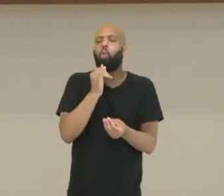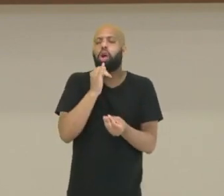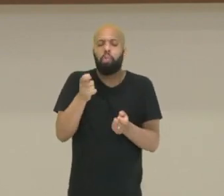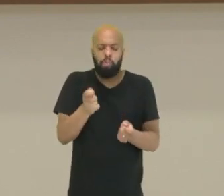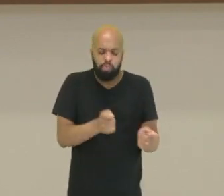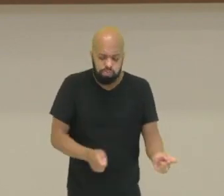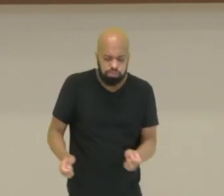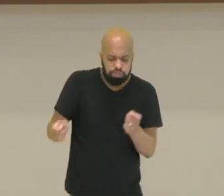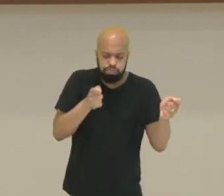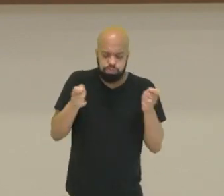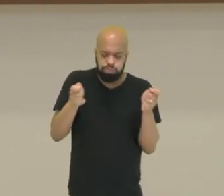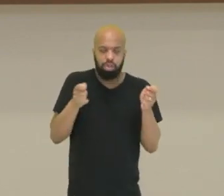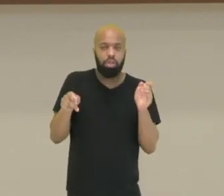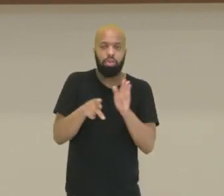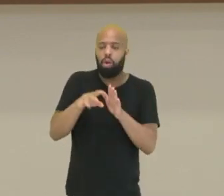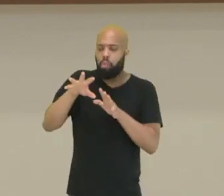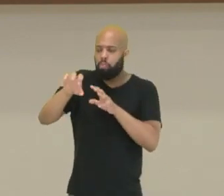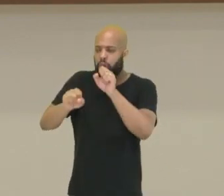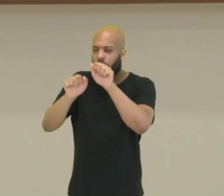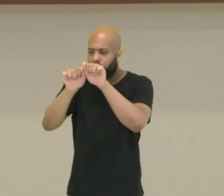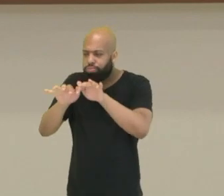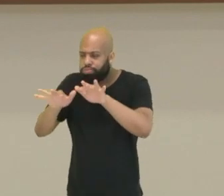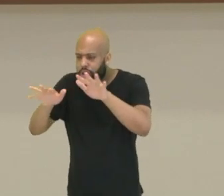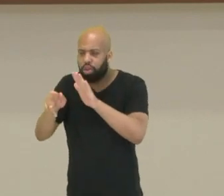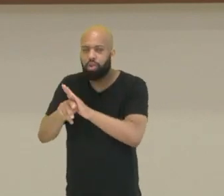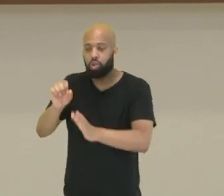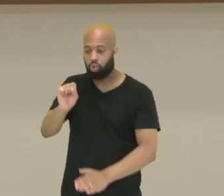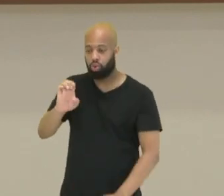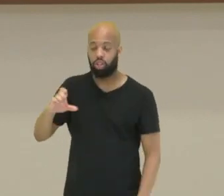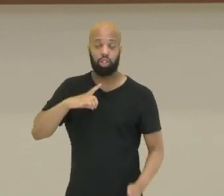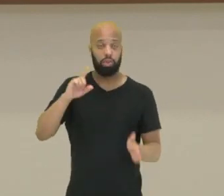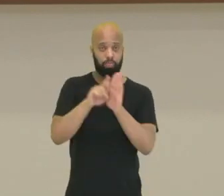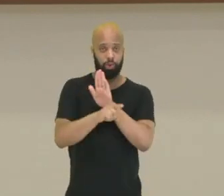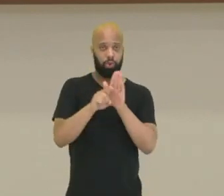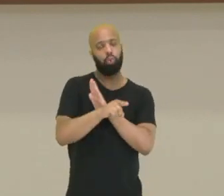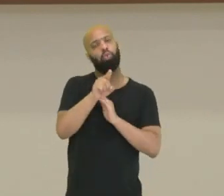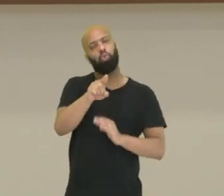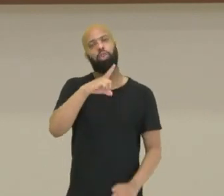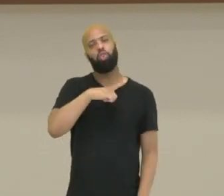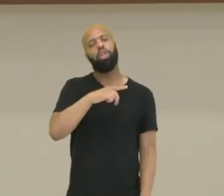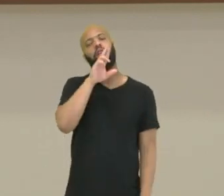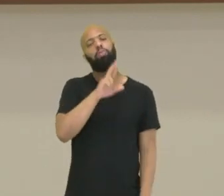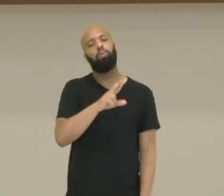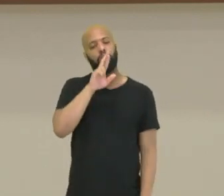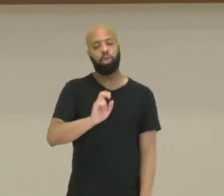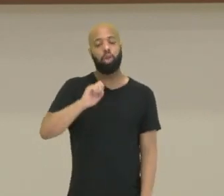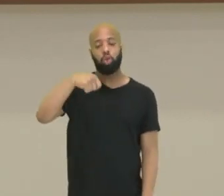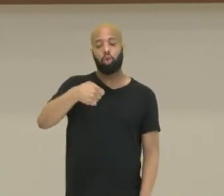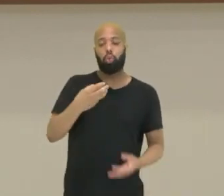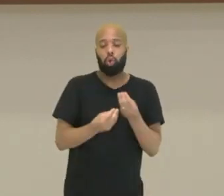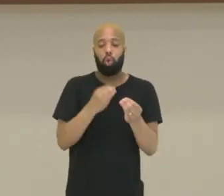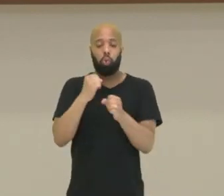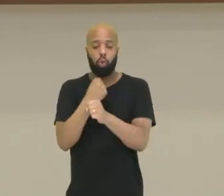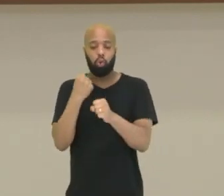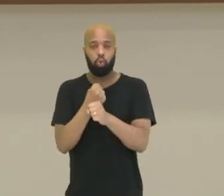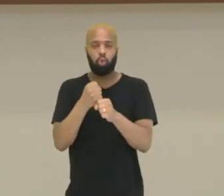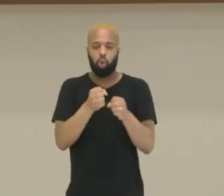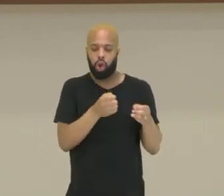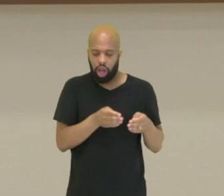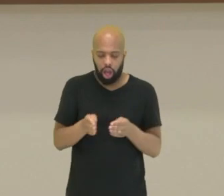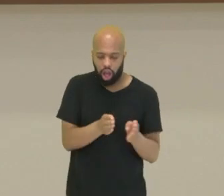para a ocupação do Sudeste, ficaram algumas perguntinhas ali para vocês responderem em relação à construção, ao uso,